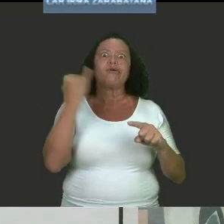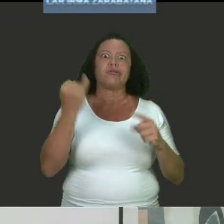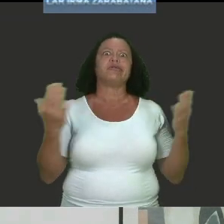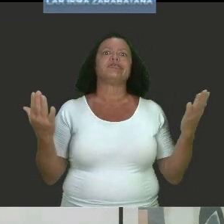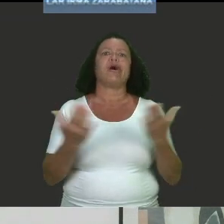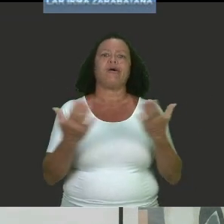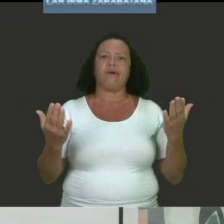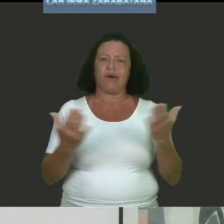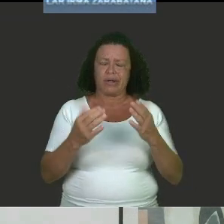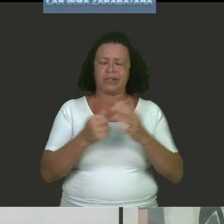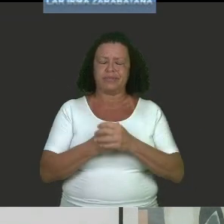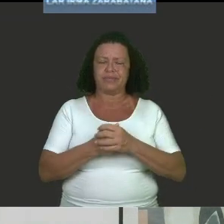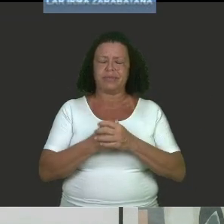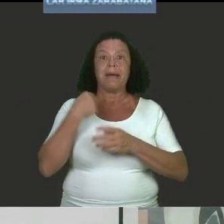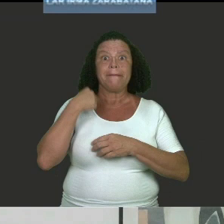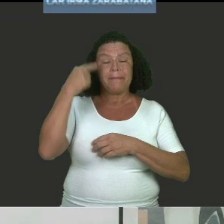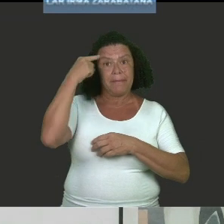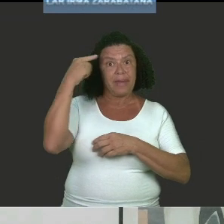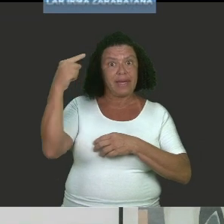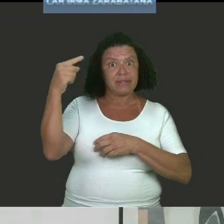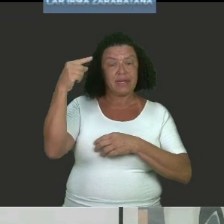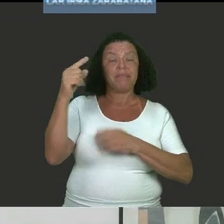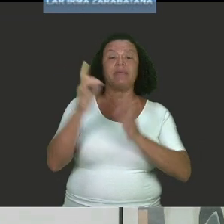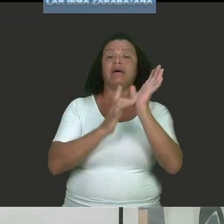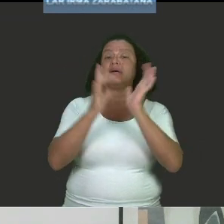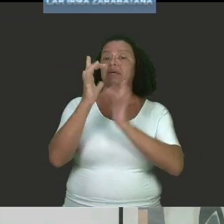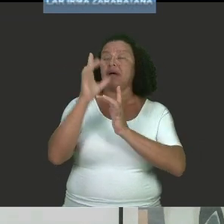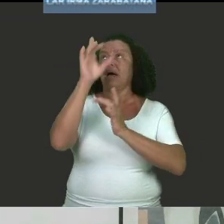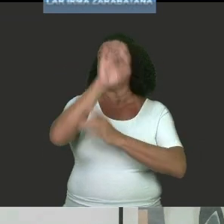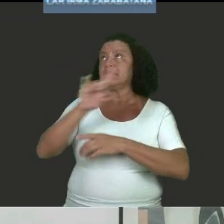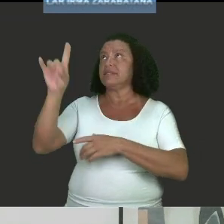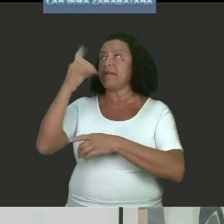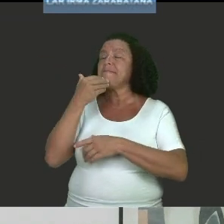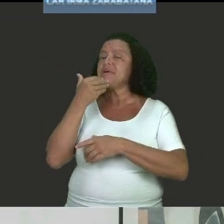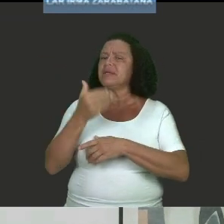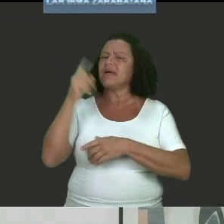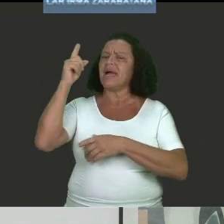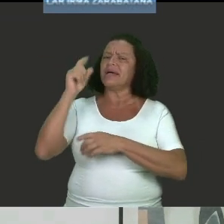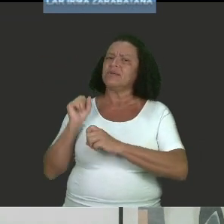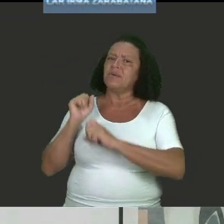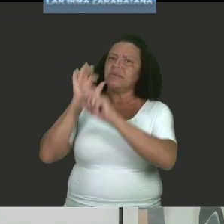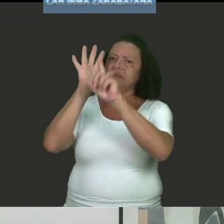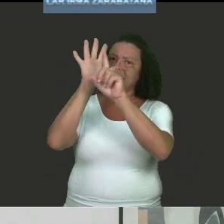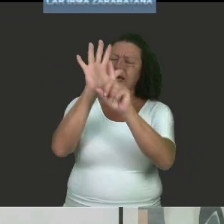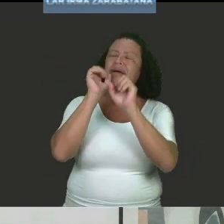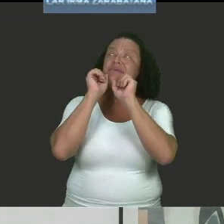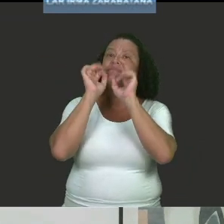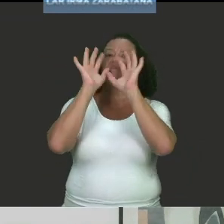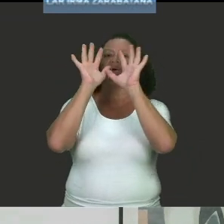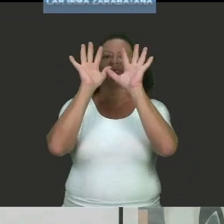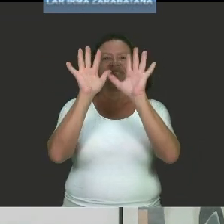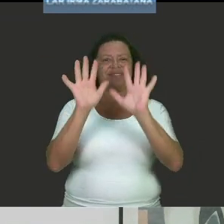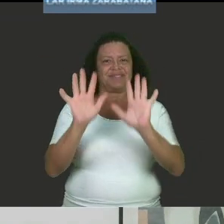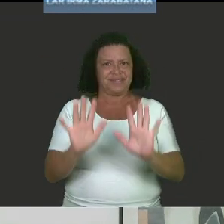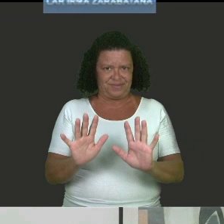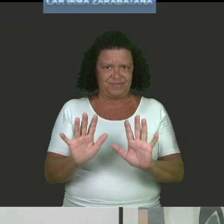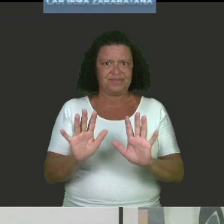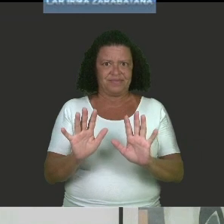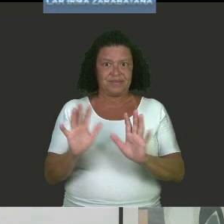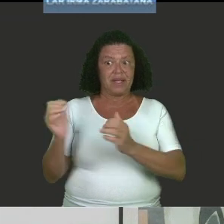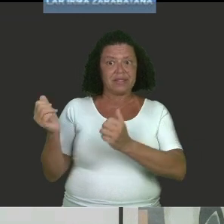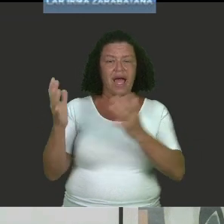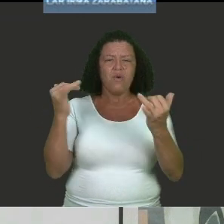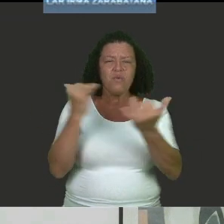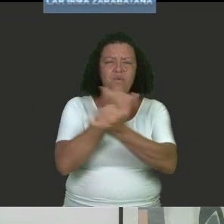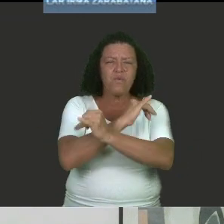Antes vamos elevar o nosso pensamento ao Mestre, pedindo que Ele nos ilumine, nos abençoe, que traga essa energia